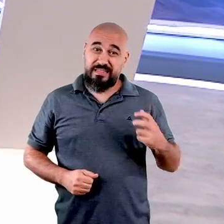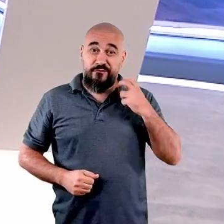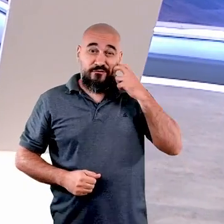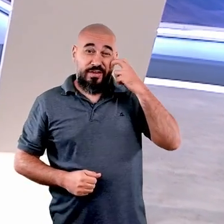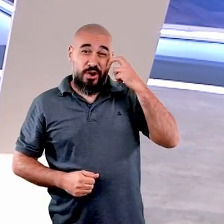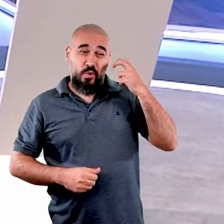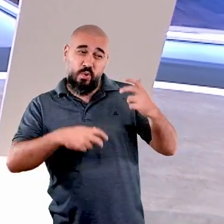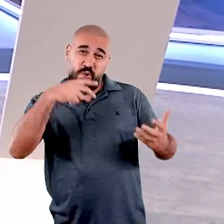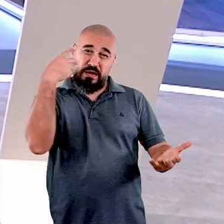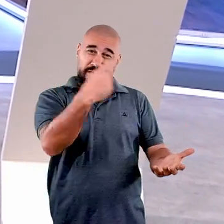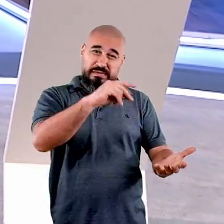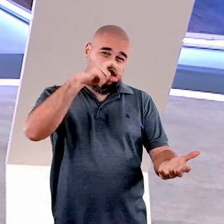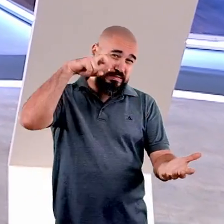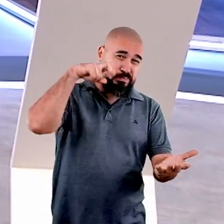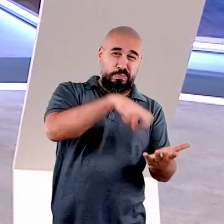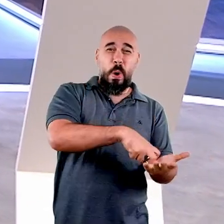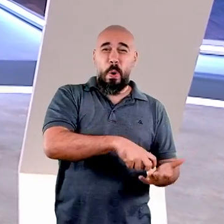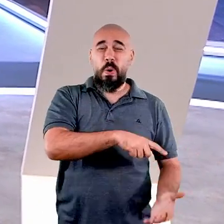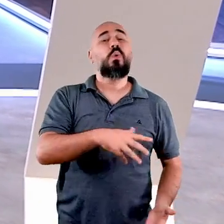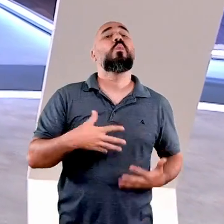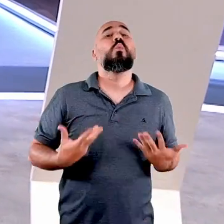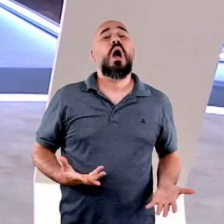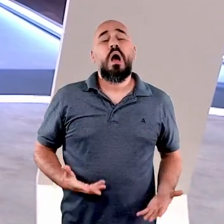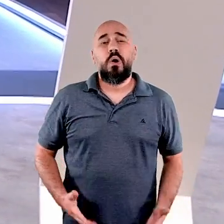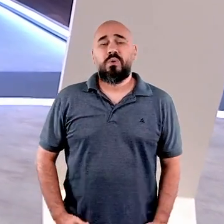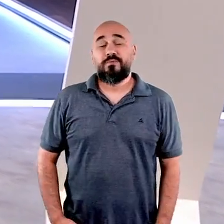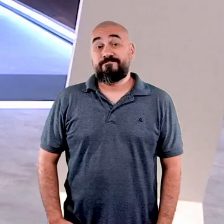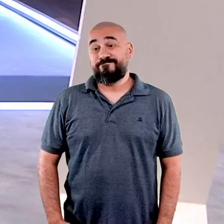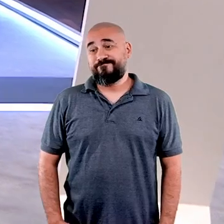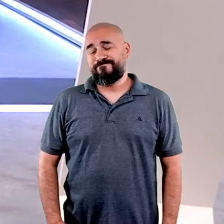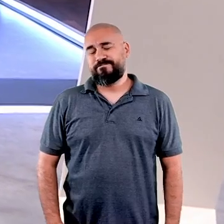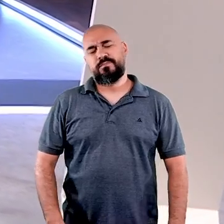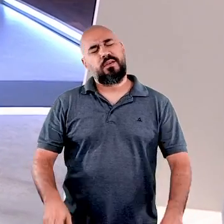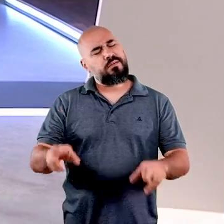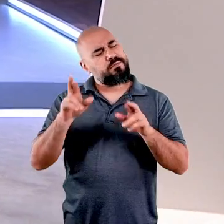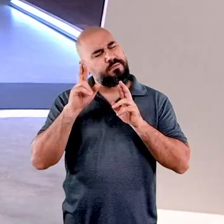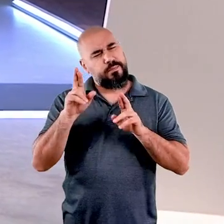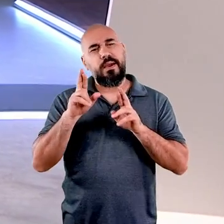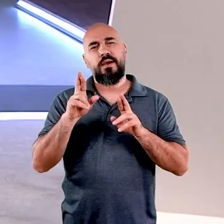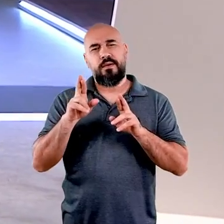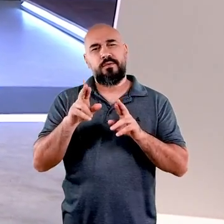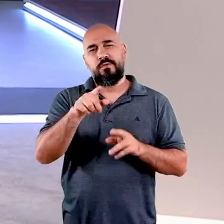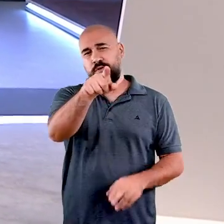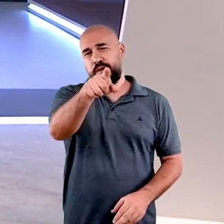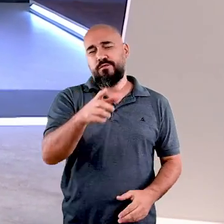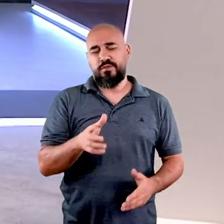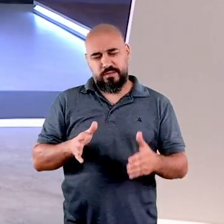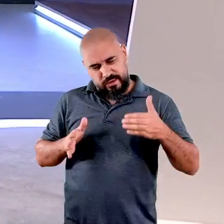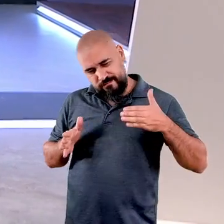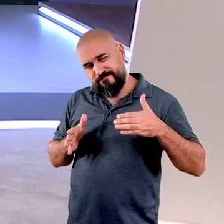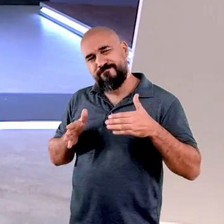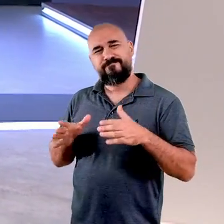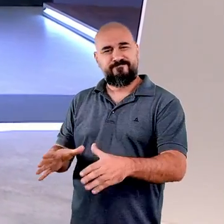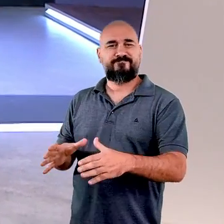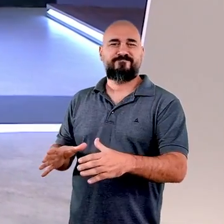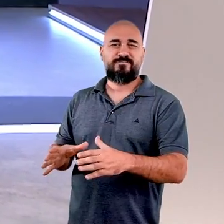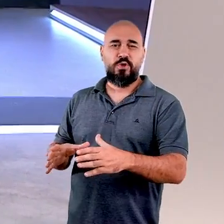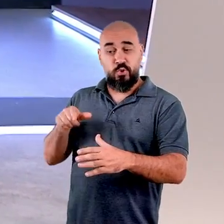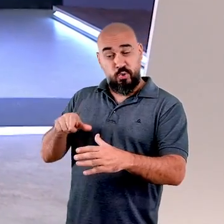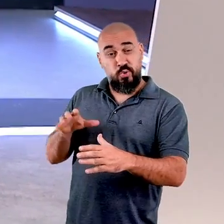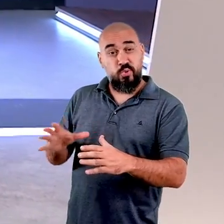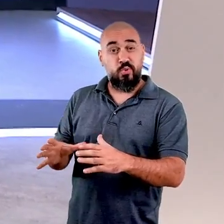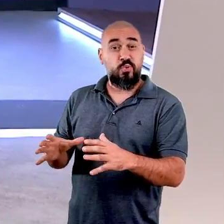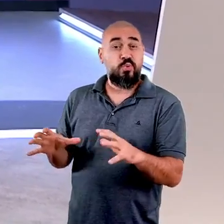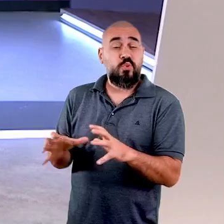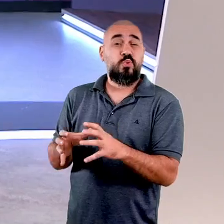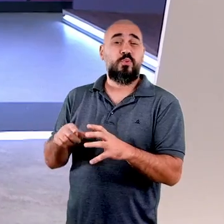horror eterno? E eu sinceramente espero que você esteja na ressurreição da vida eterna e